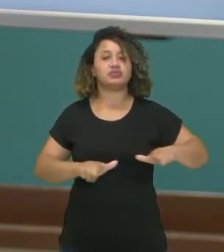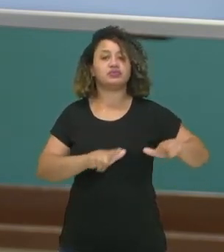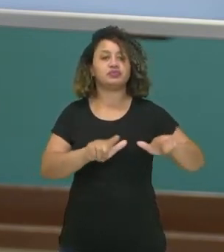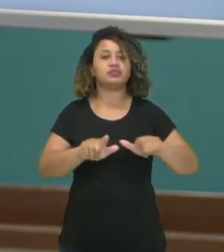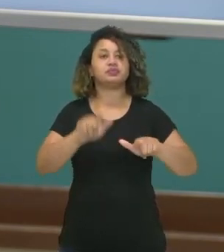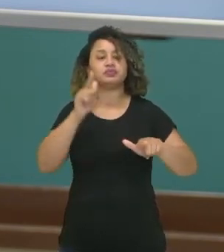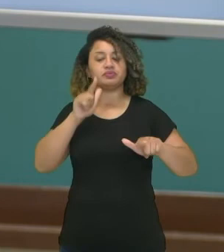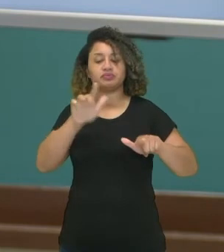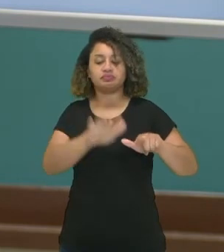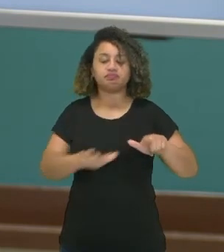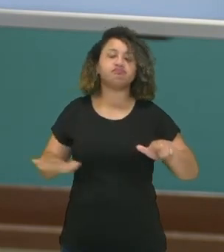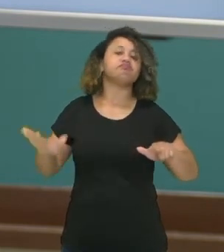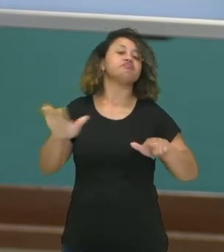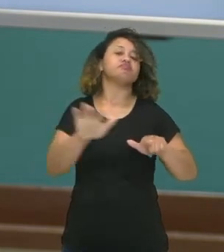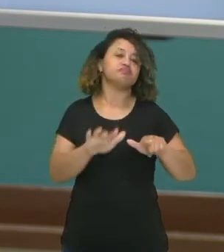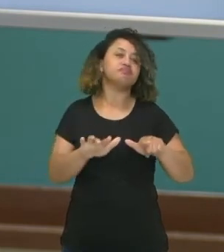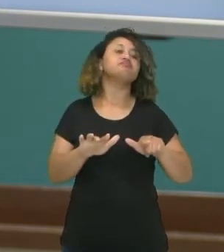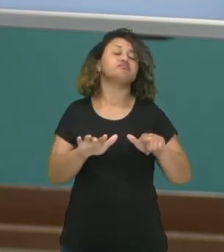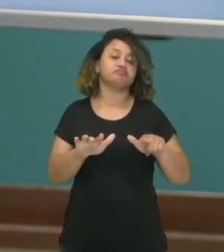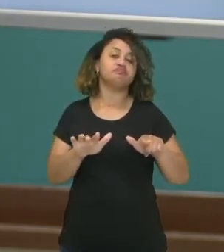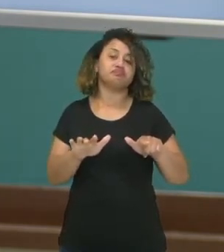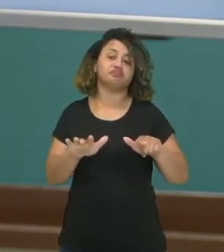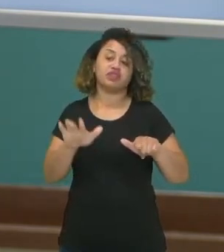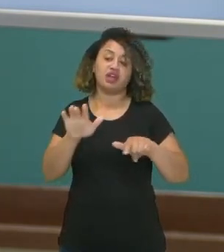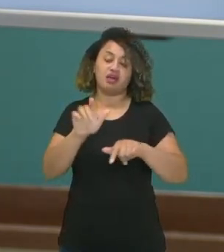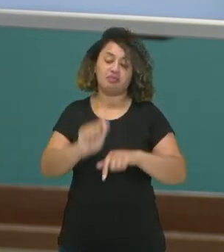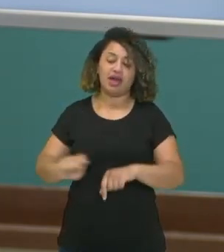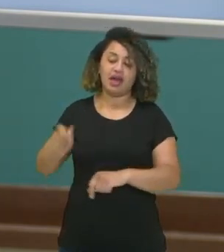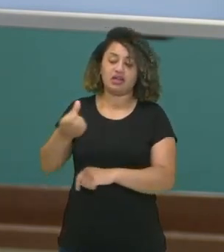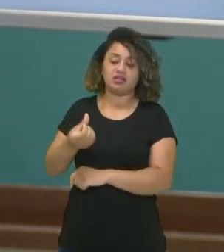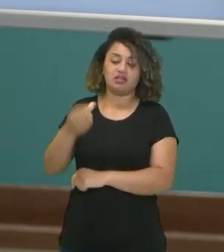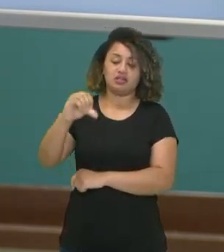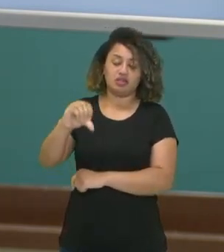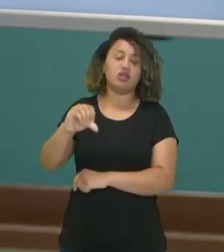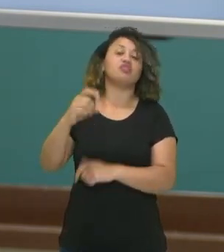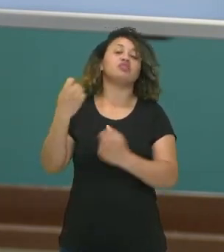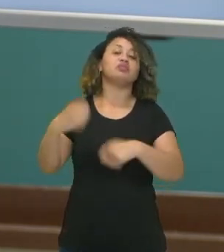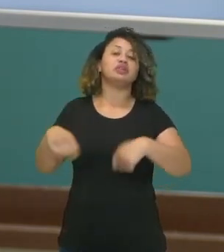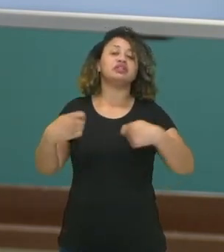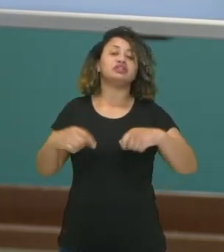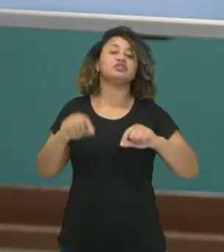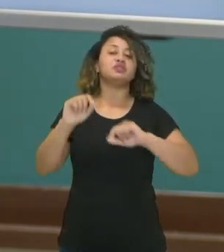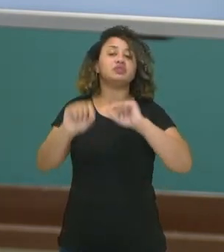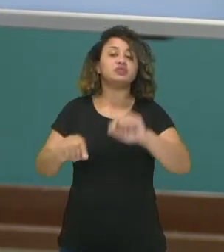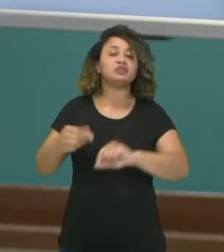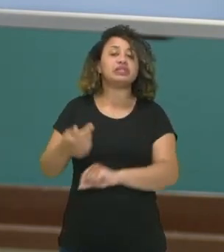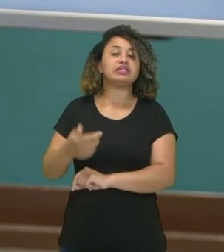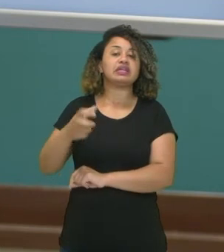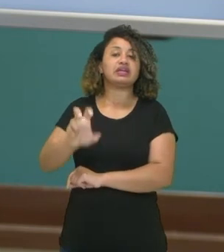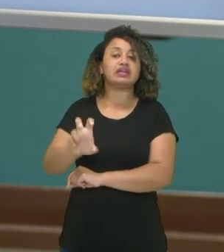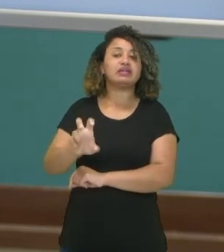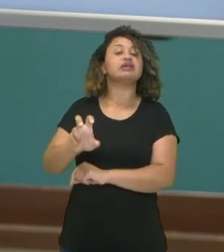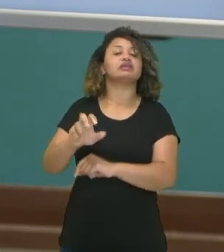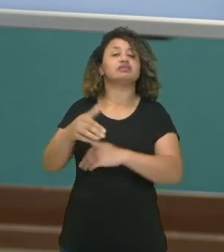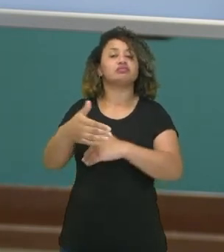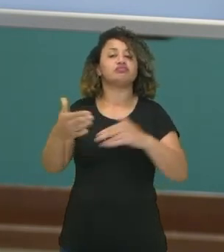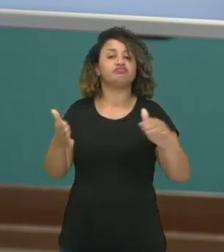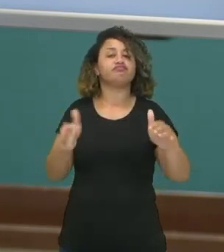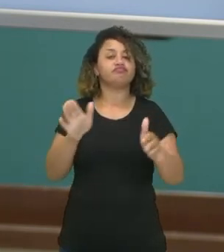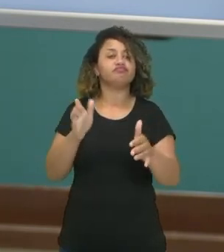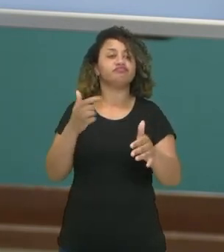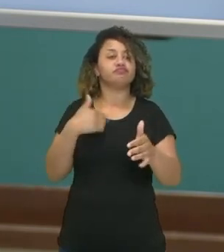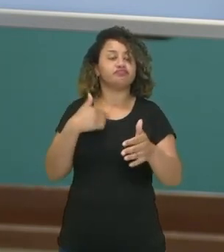cobrir uma área de 69 metros quadrados, eu vou precisar de 15 caixas